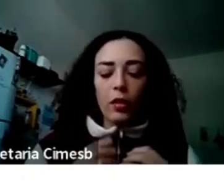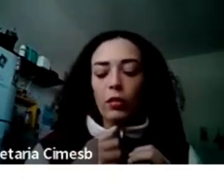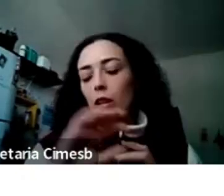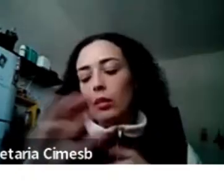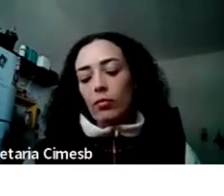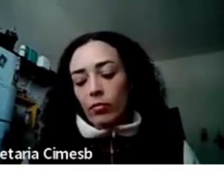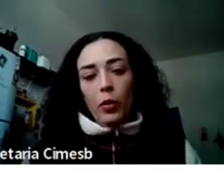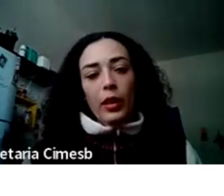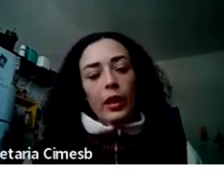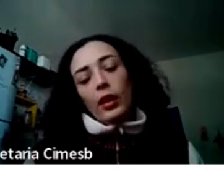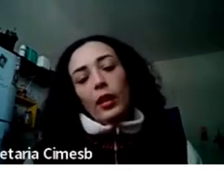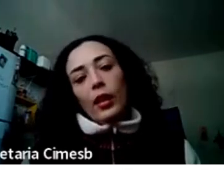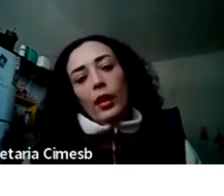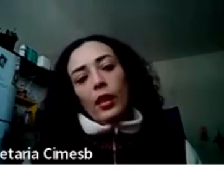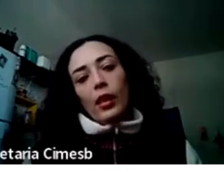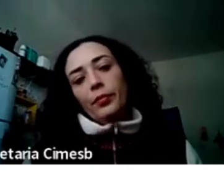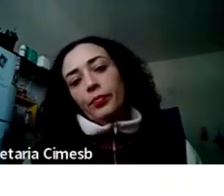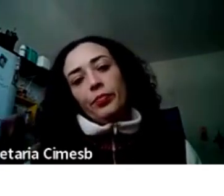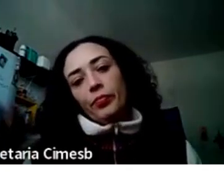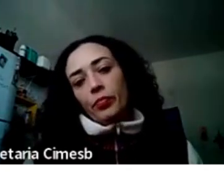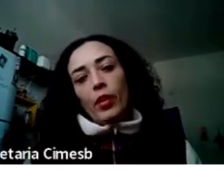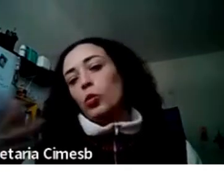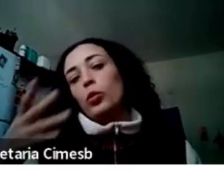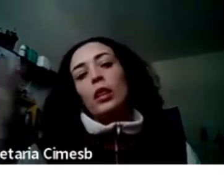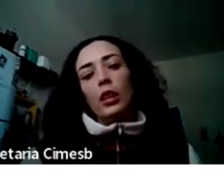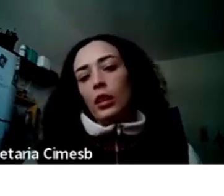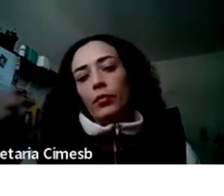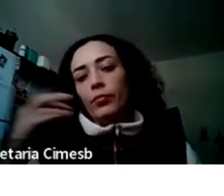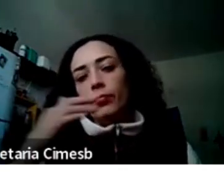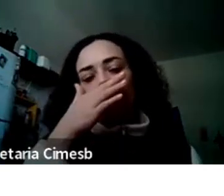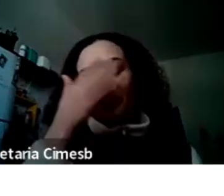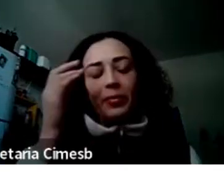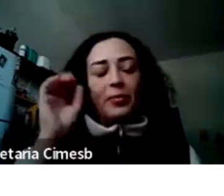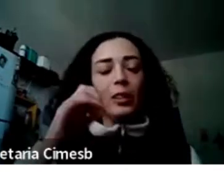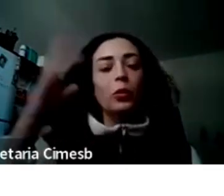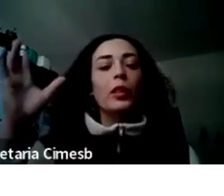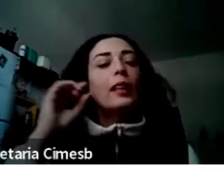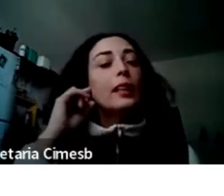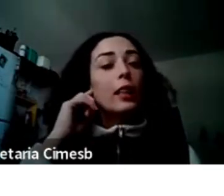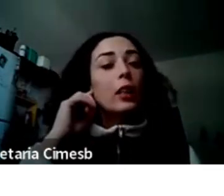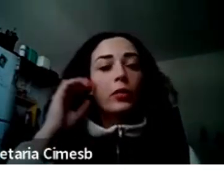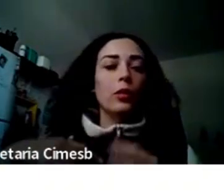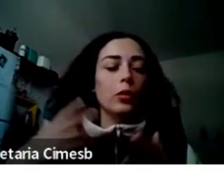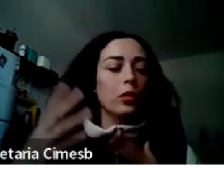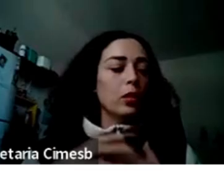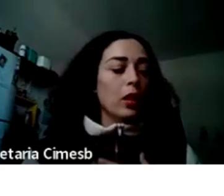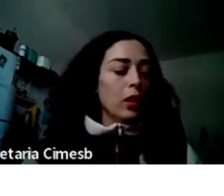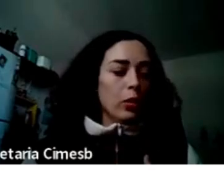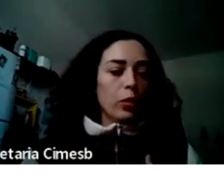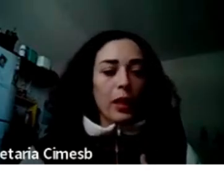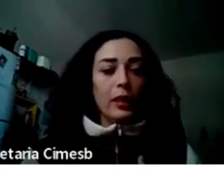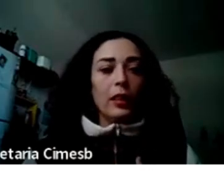eu porto e agora eu consegui escutar. Não, tem